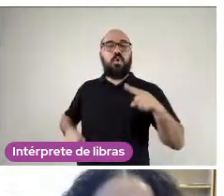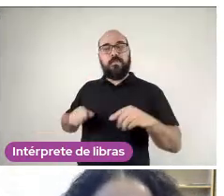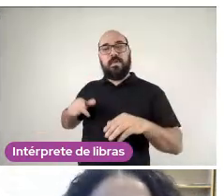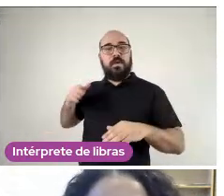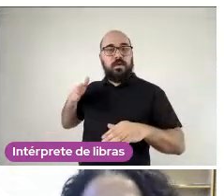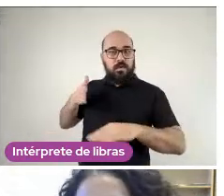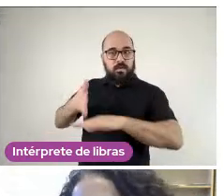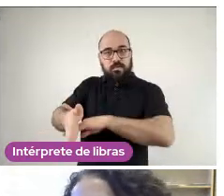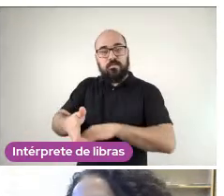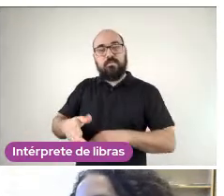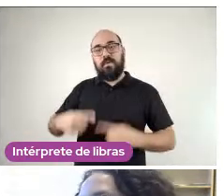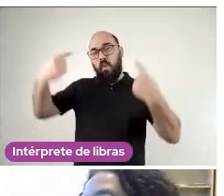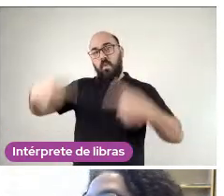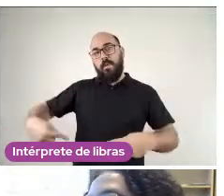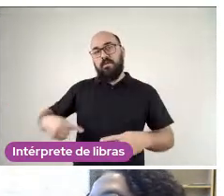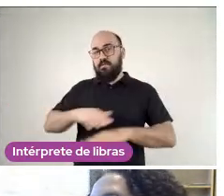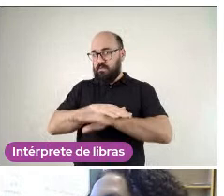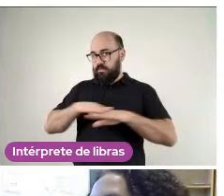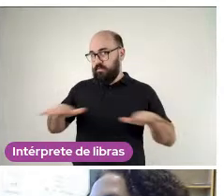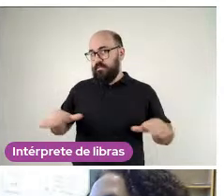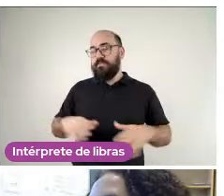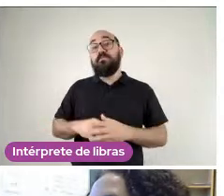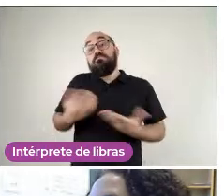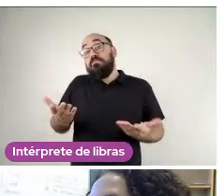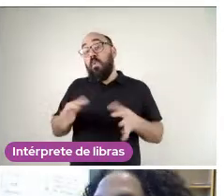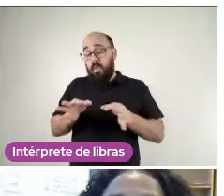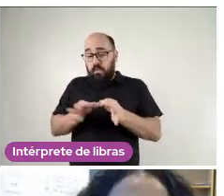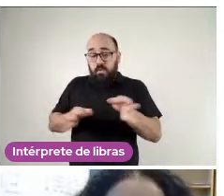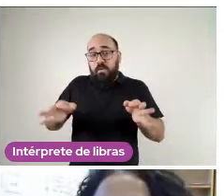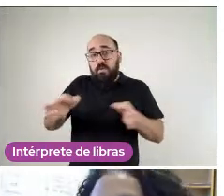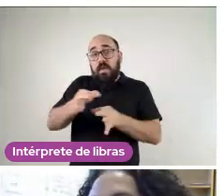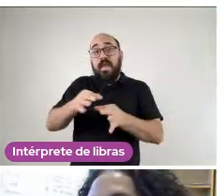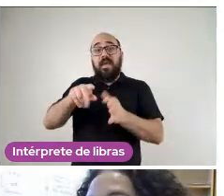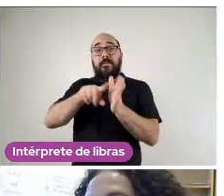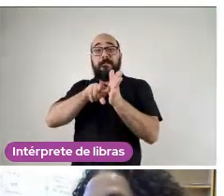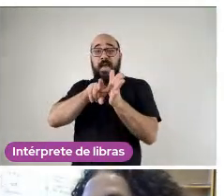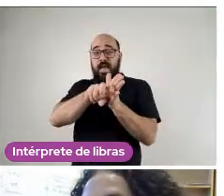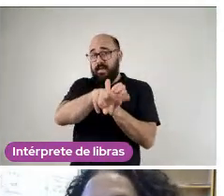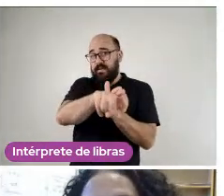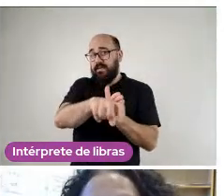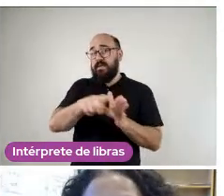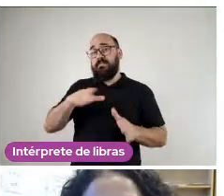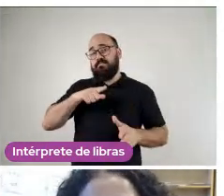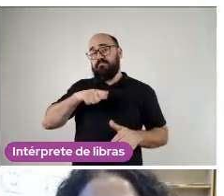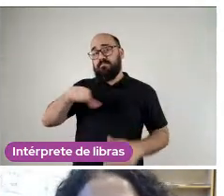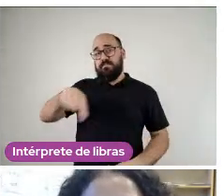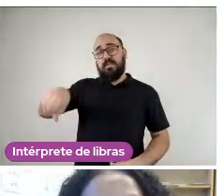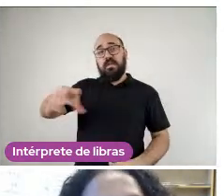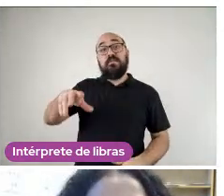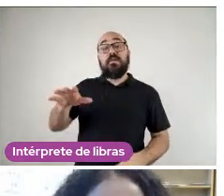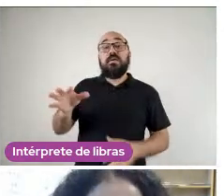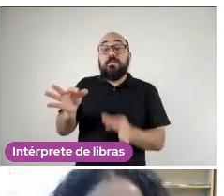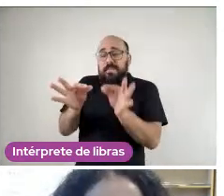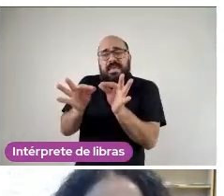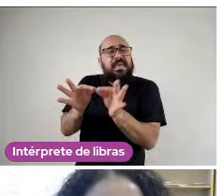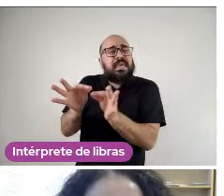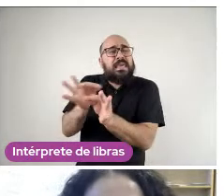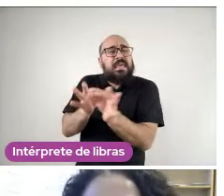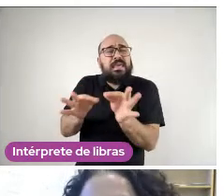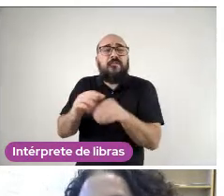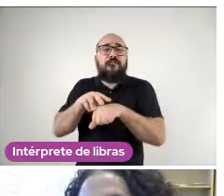têm pigmento, né? Fotossintético, e também macroalgas. E o que elas têm em comum,